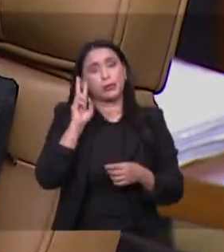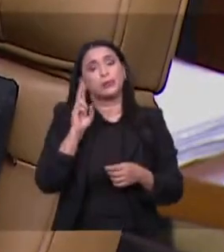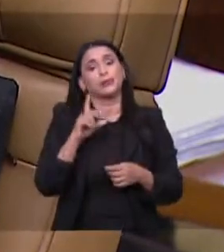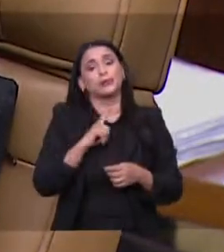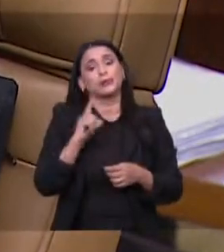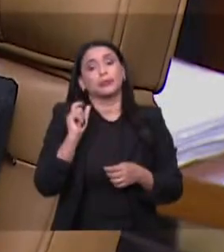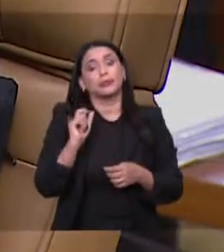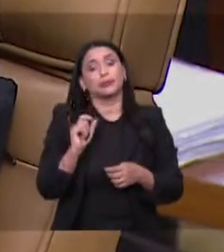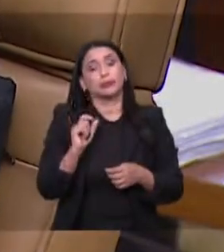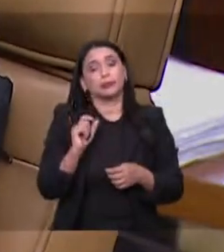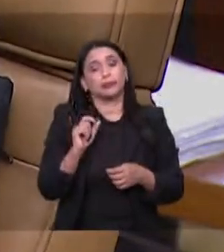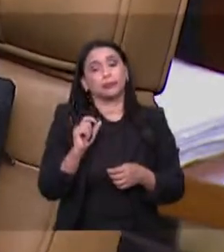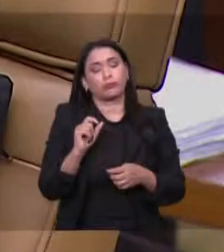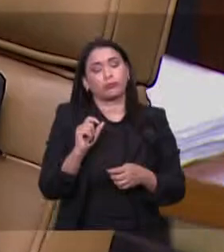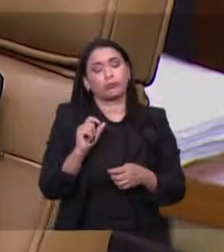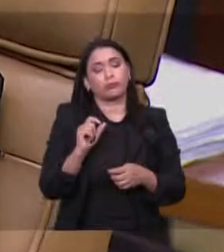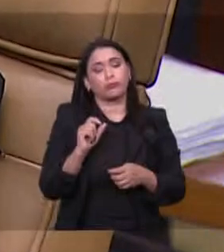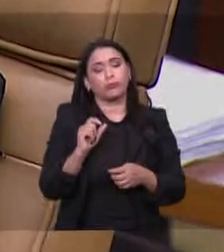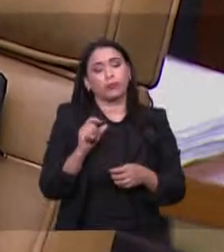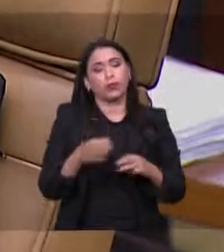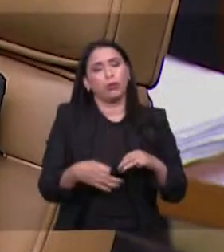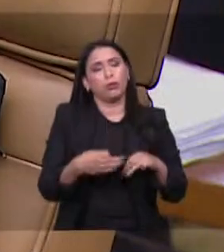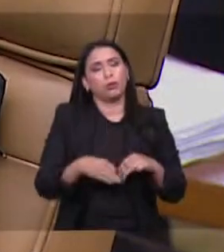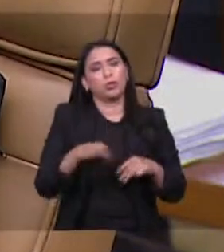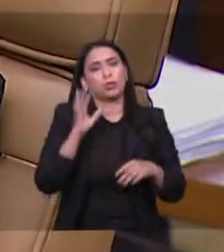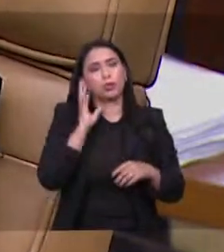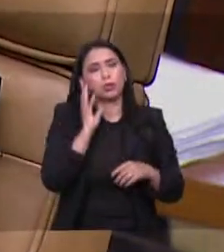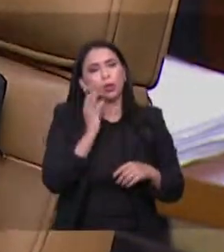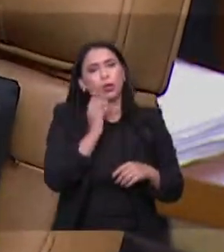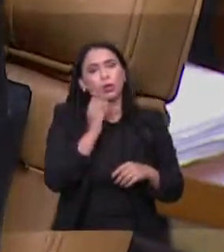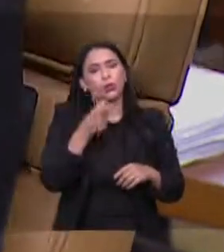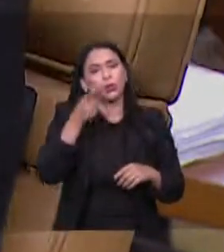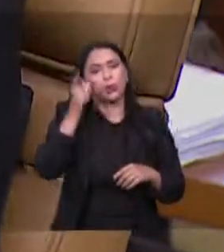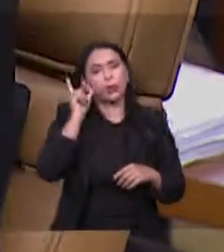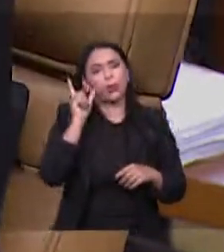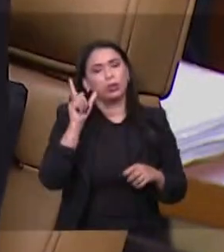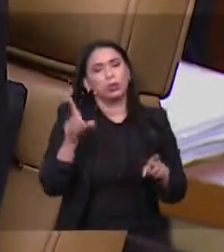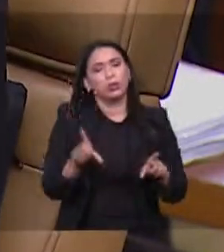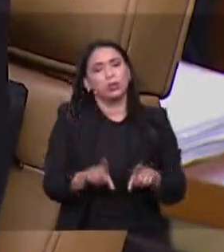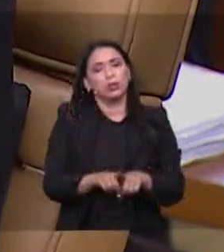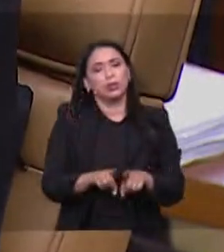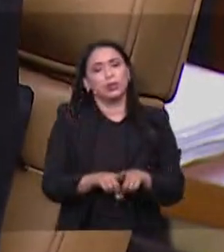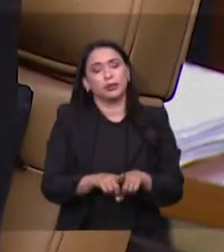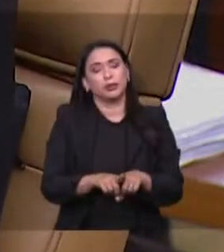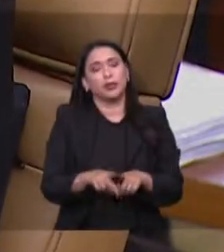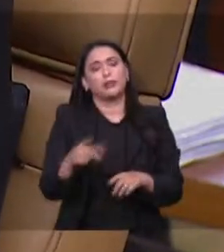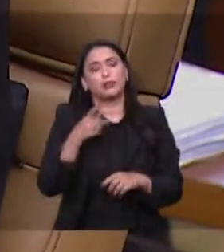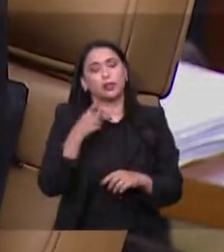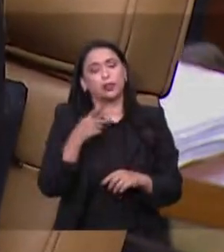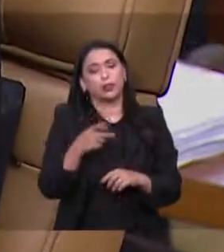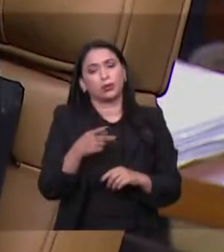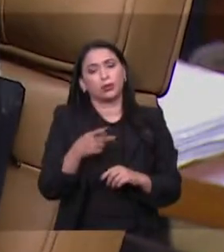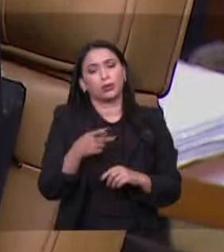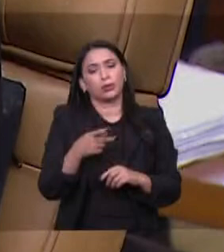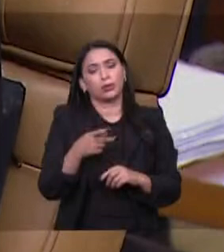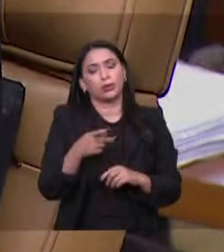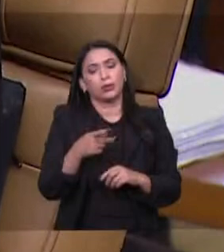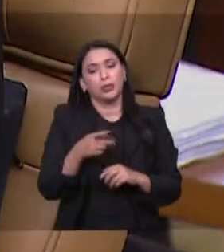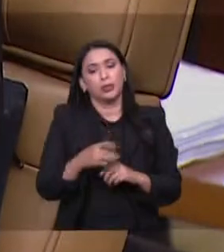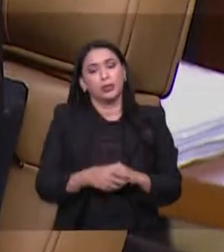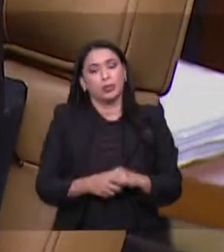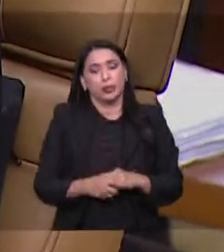que eu... E até o ministro Toffoli, ontem, numa passagem, ele se referiu que a